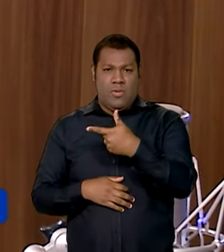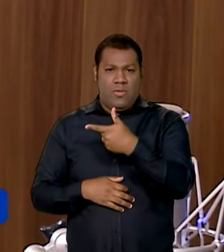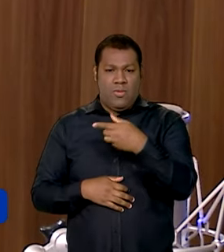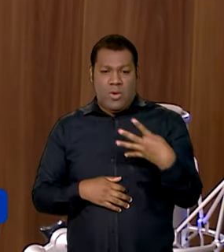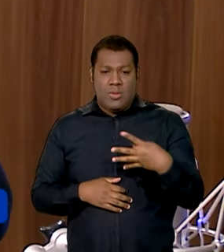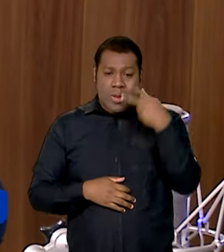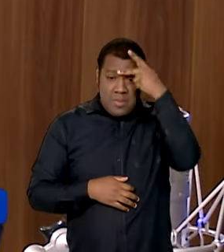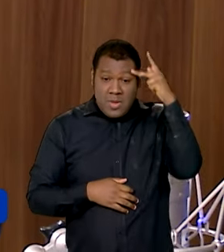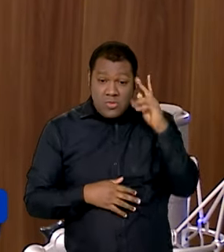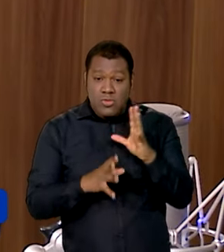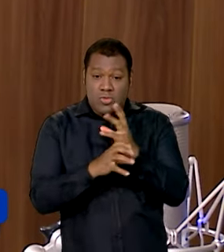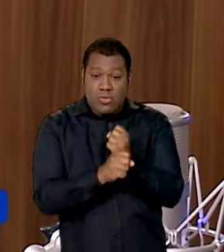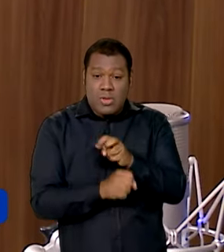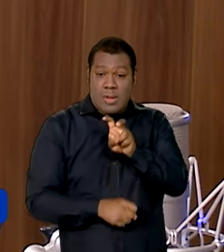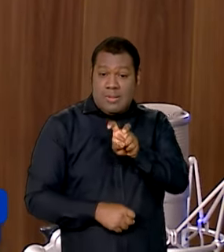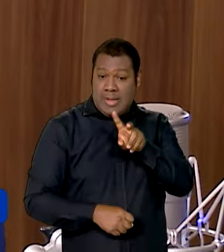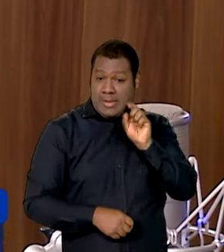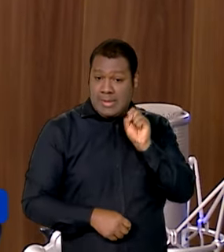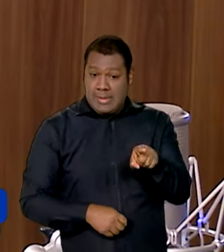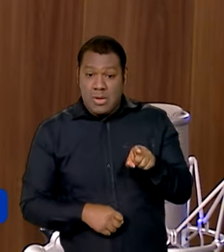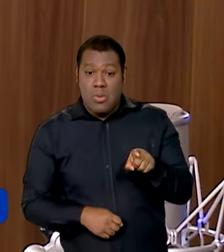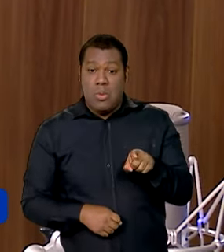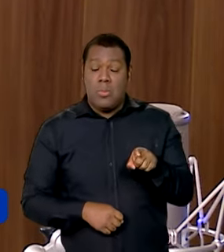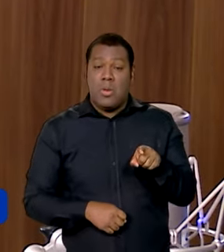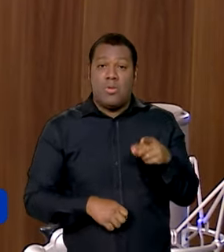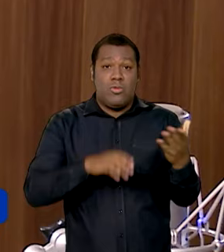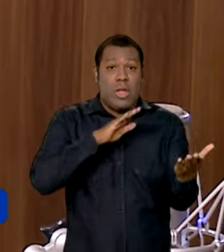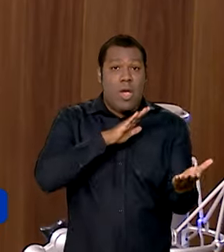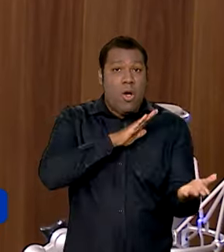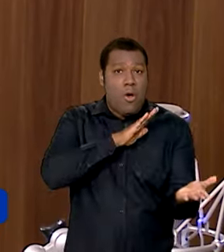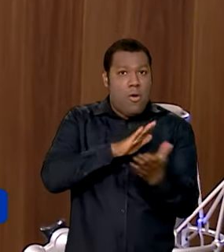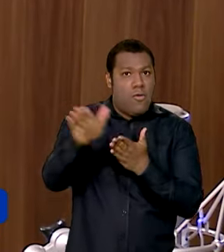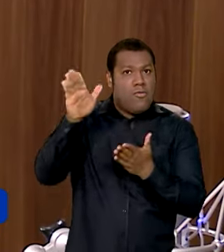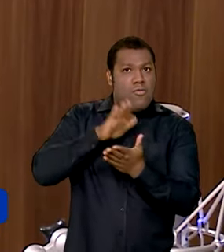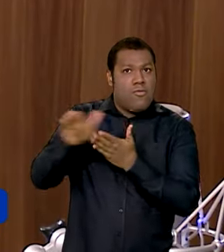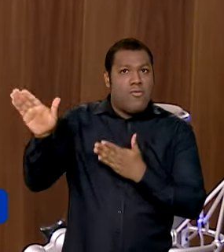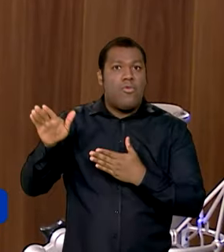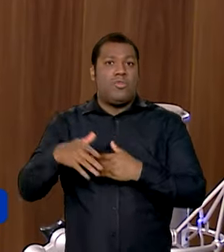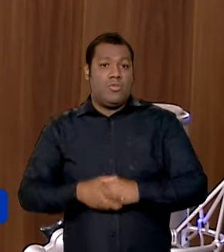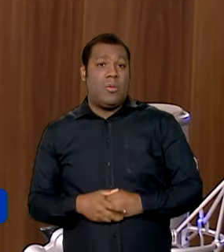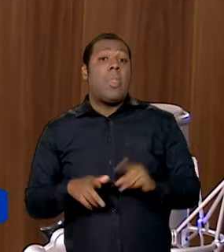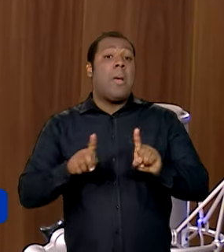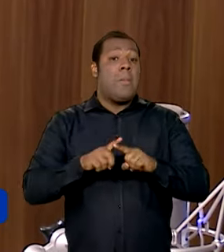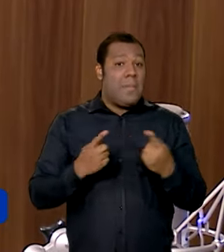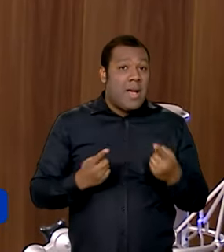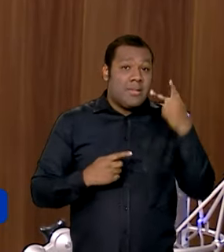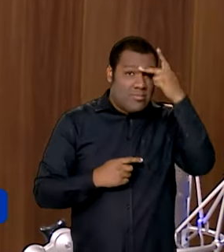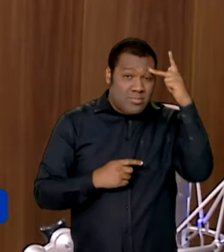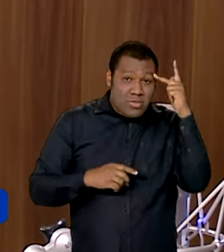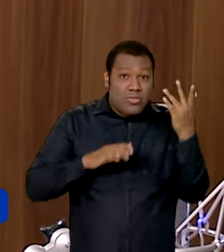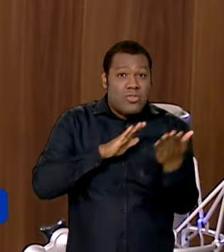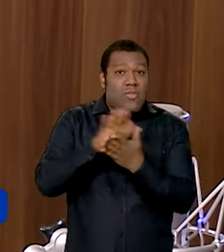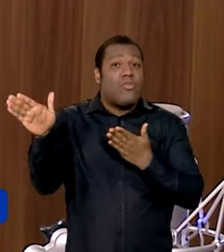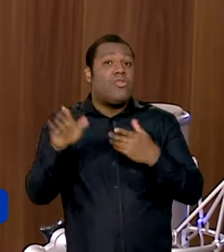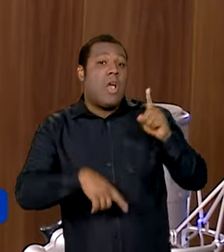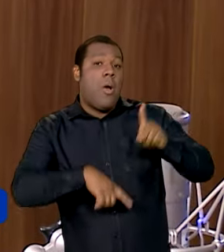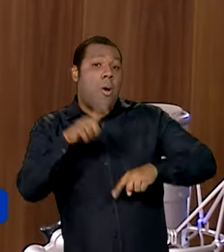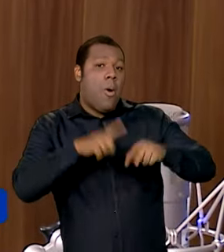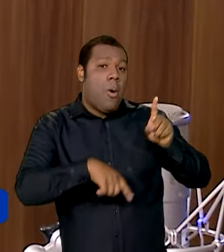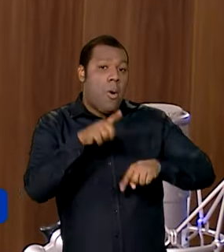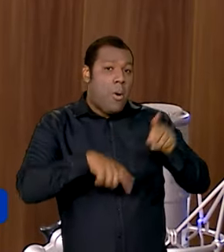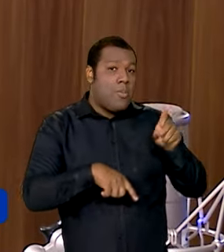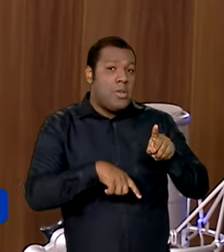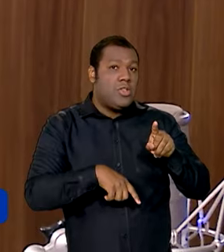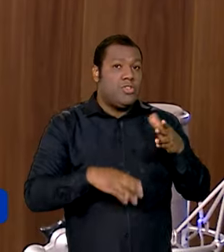pessoas saíram antes da cheia com seus objeto sua caminha eh sua eh sua eh seu